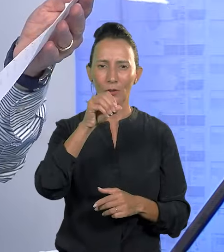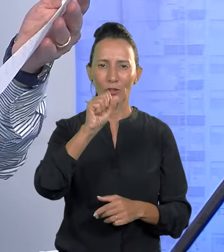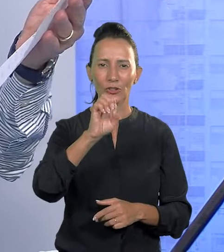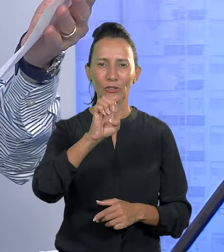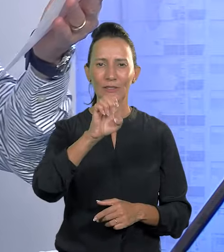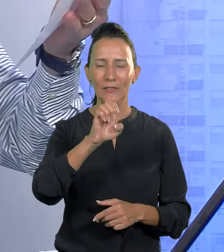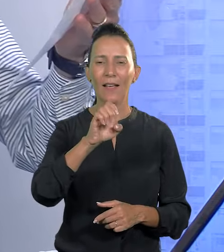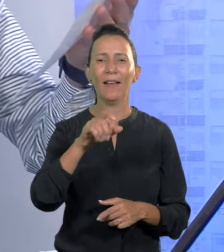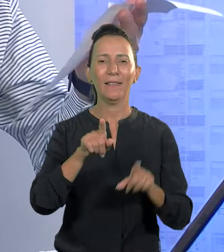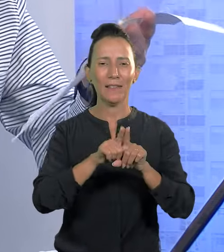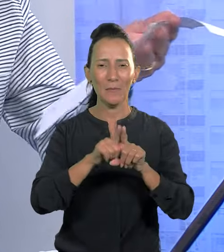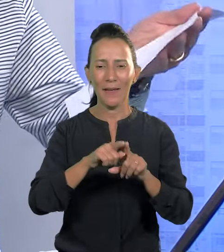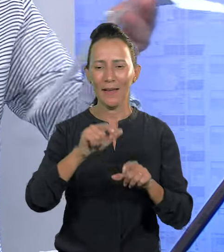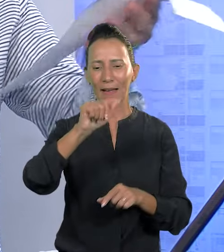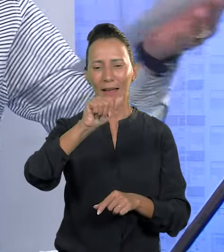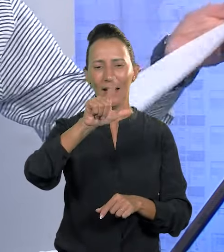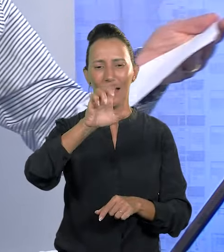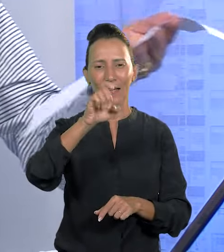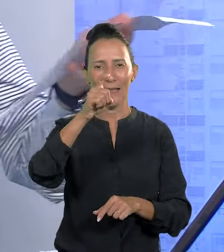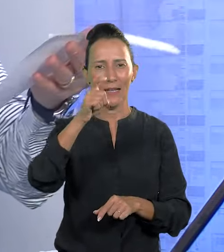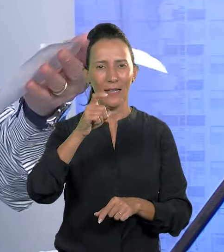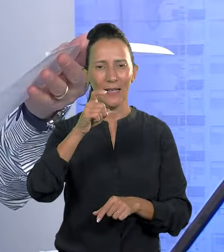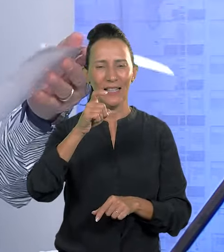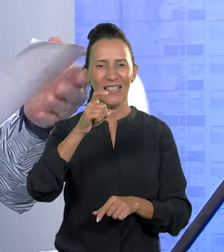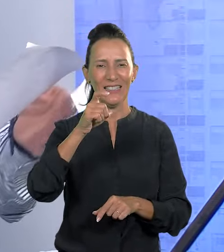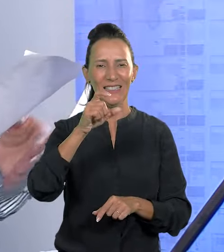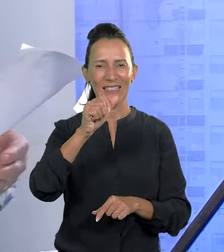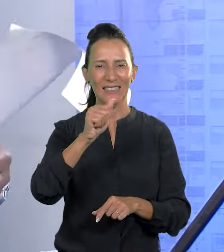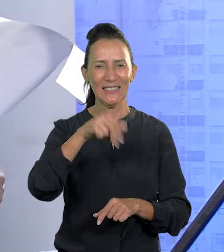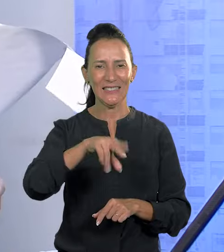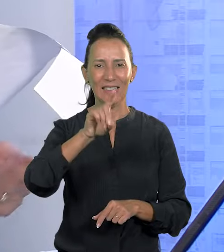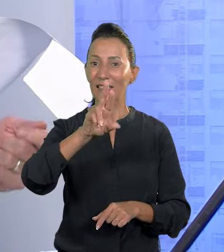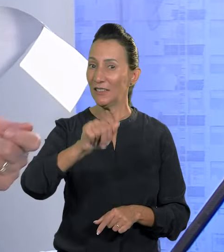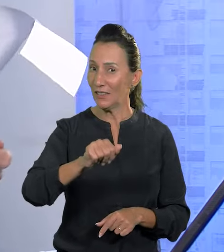Juliana, Alessandra, Tasso, tudo médicos. Olha que legal!